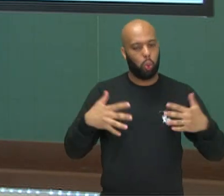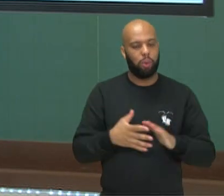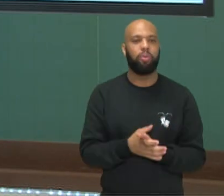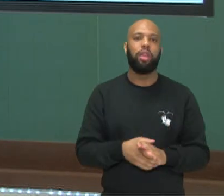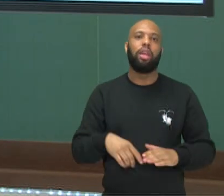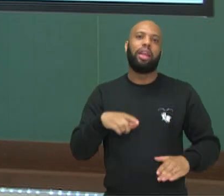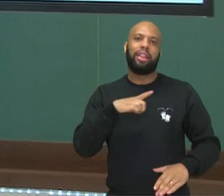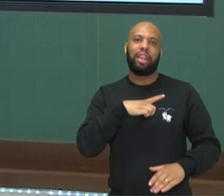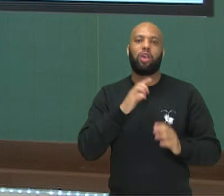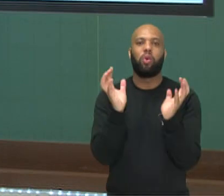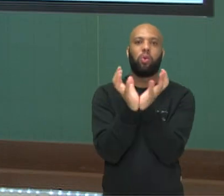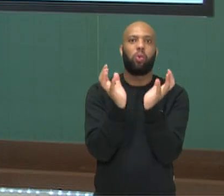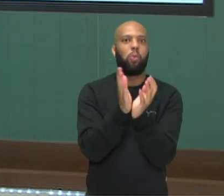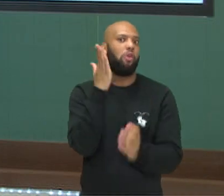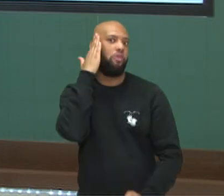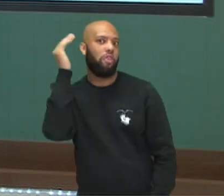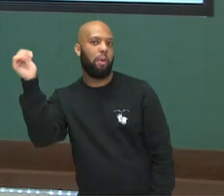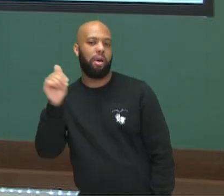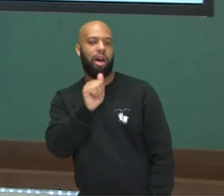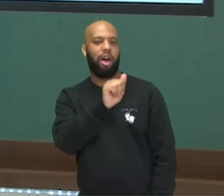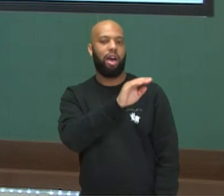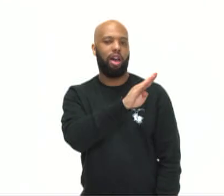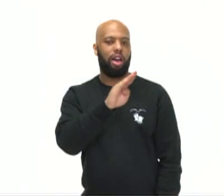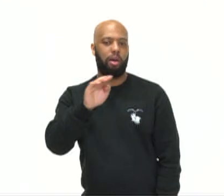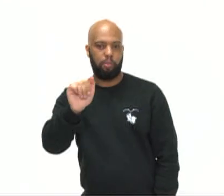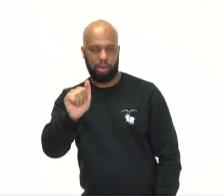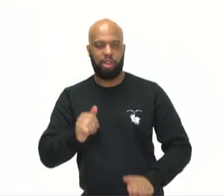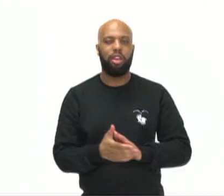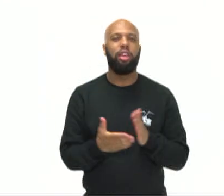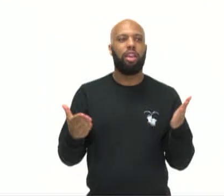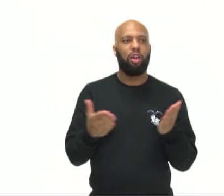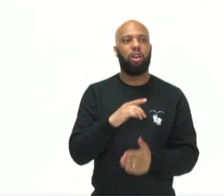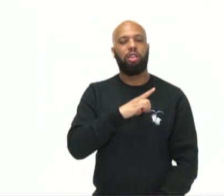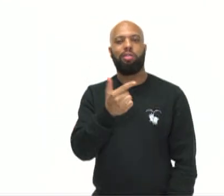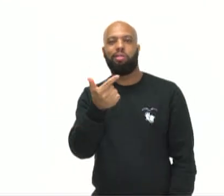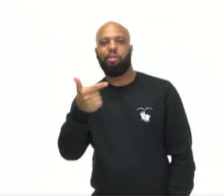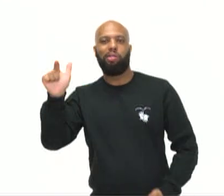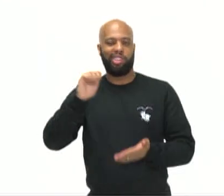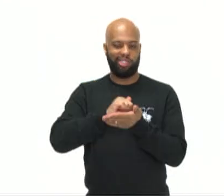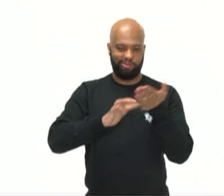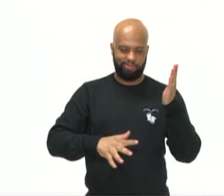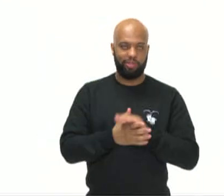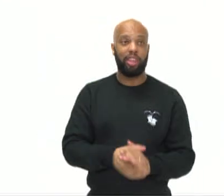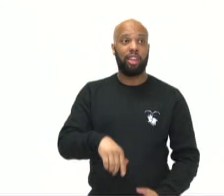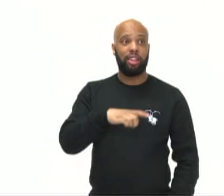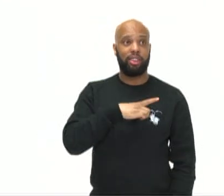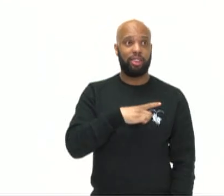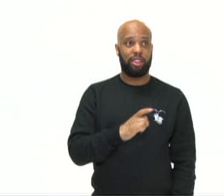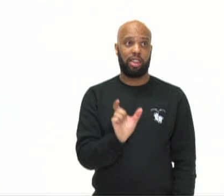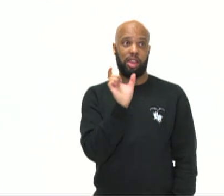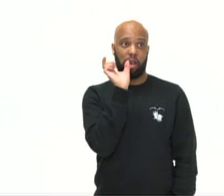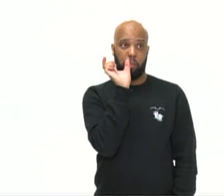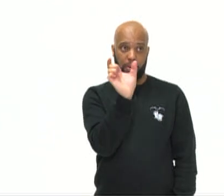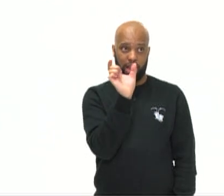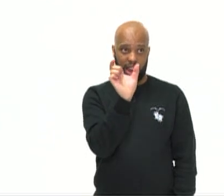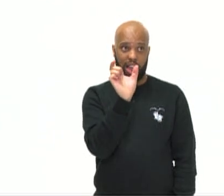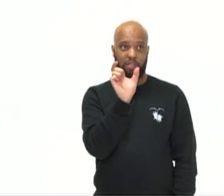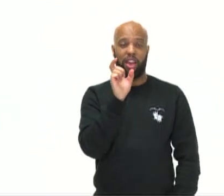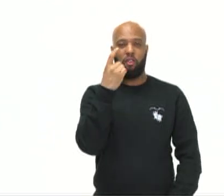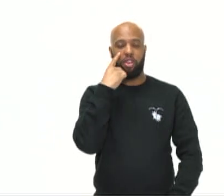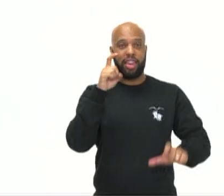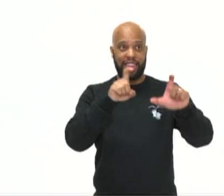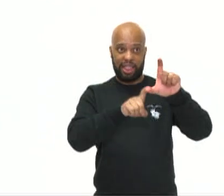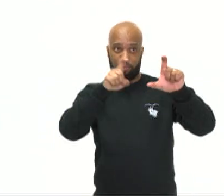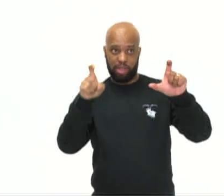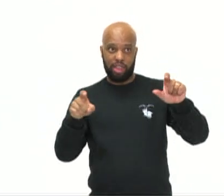permeado com a banda ABBA. Vamos para a próxima atividade? As palavras independente